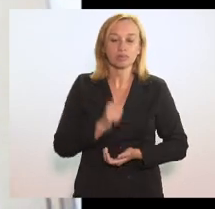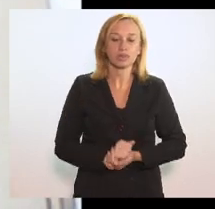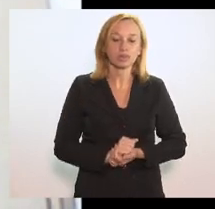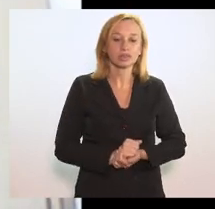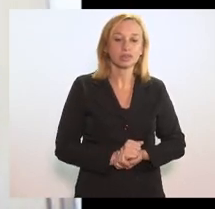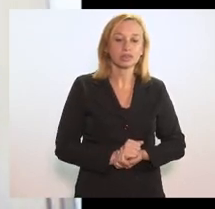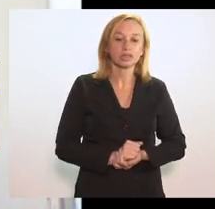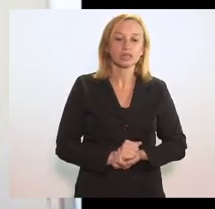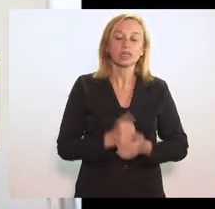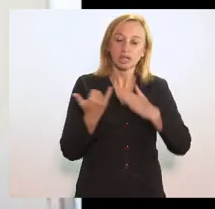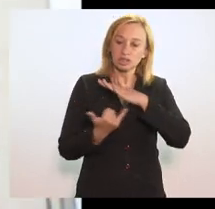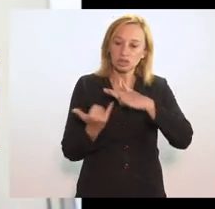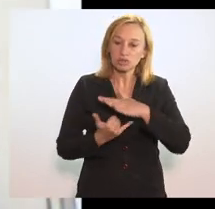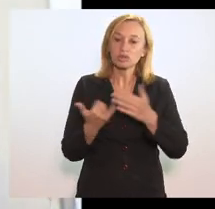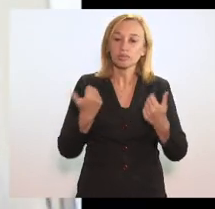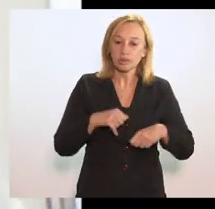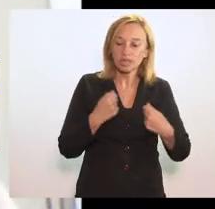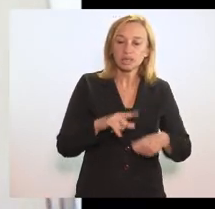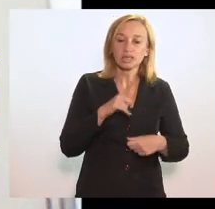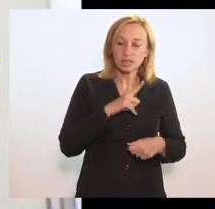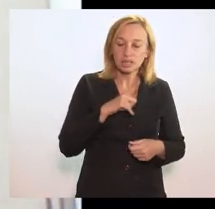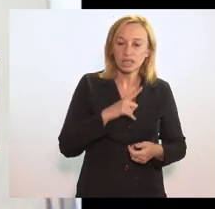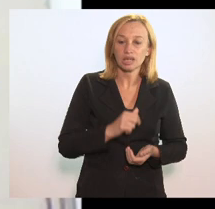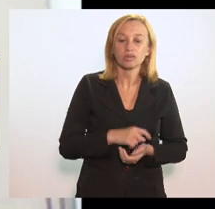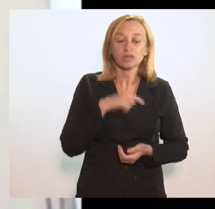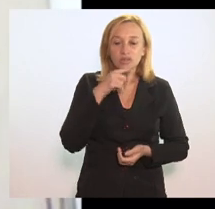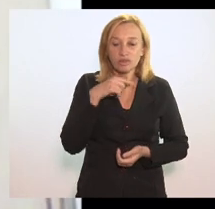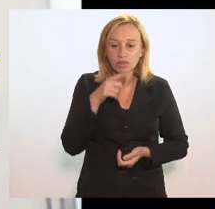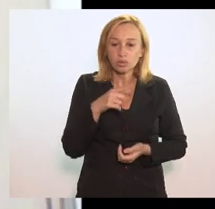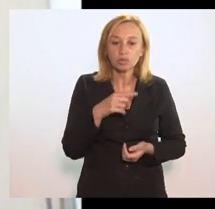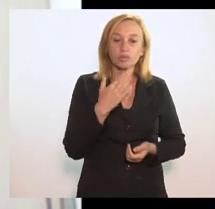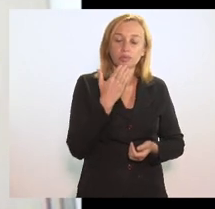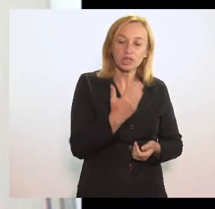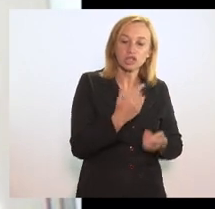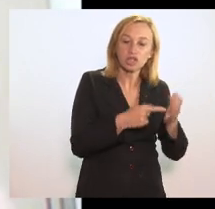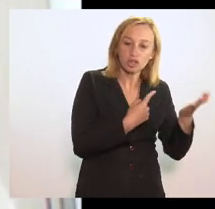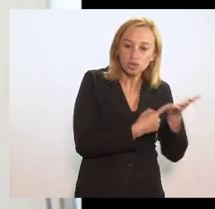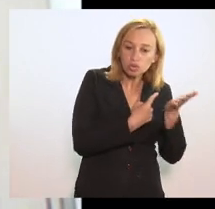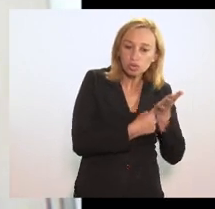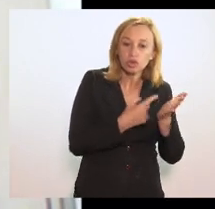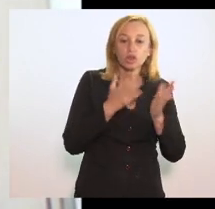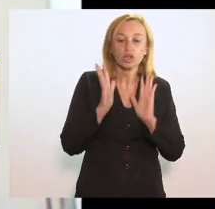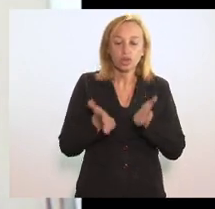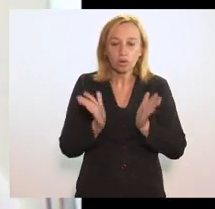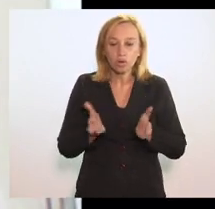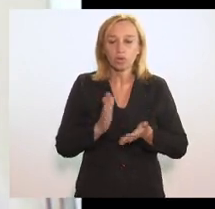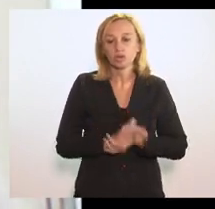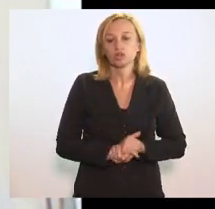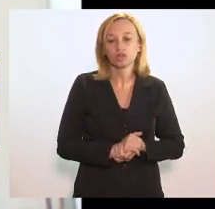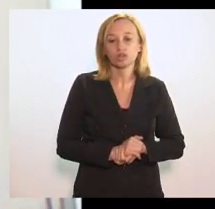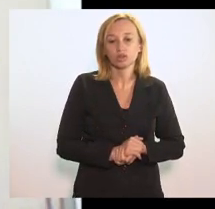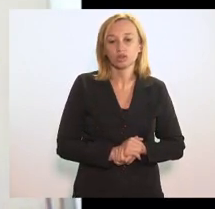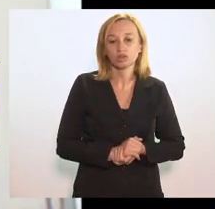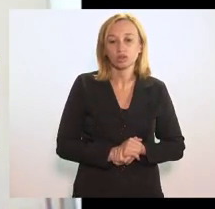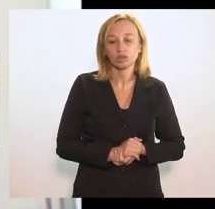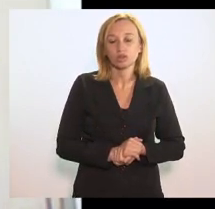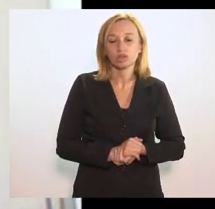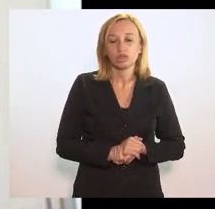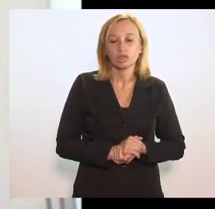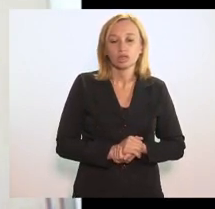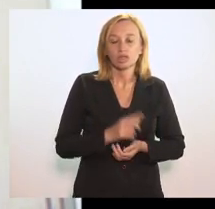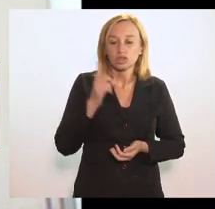as instituições têm que ter a quem recorrer quando tiver uma dúvida. E hoje tem um limbo que só dificulta o